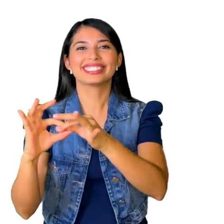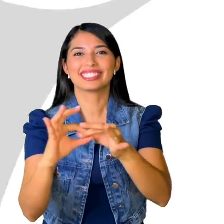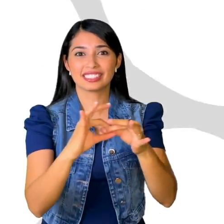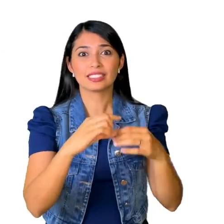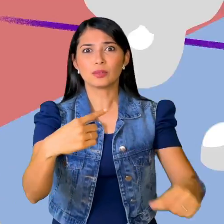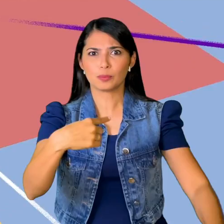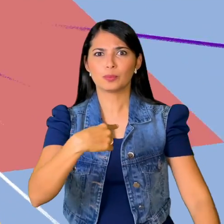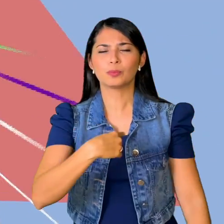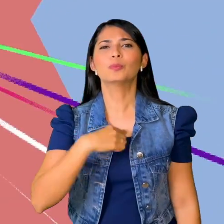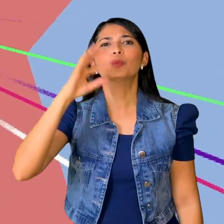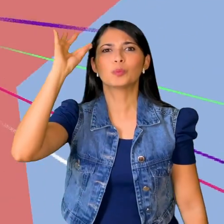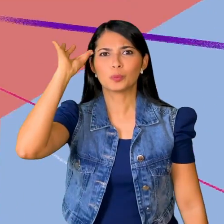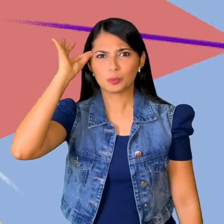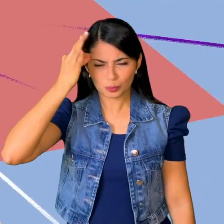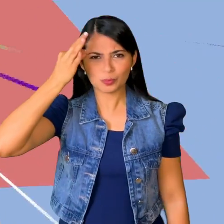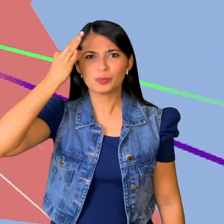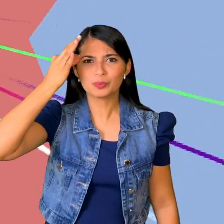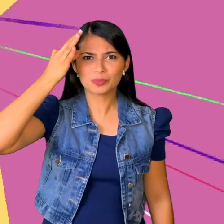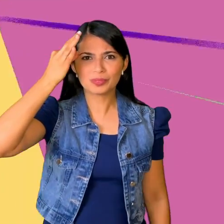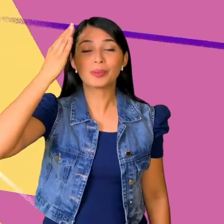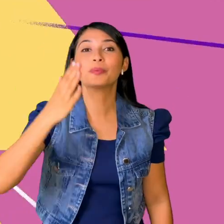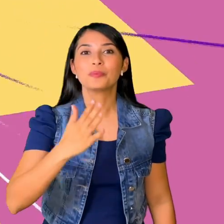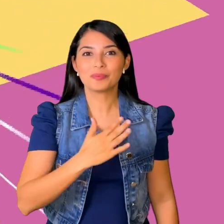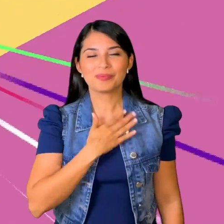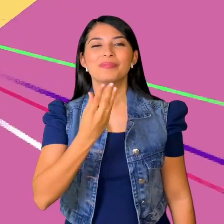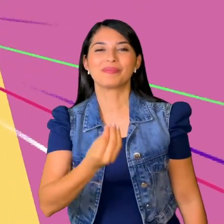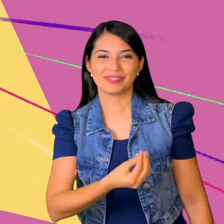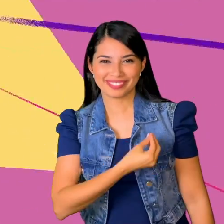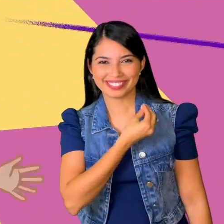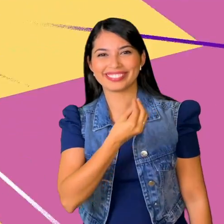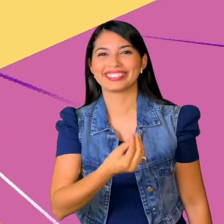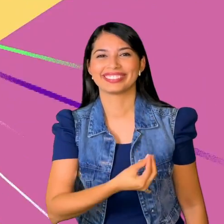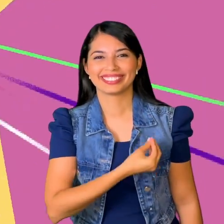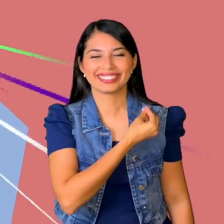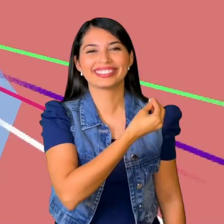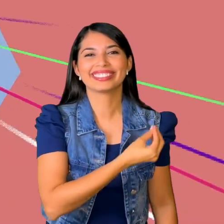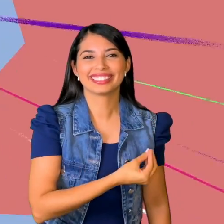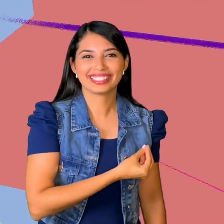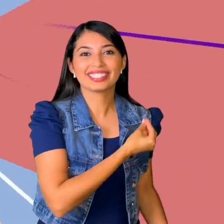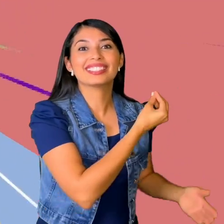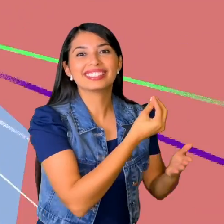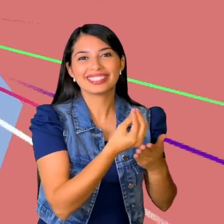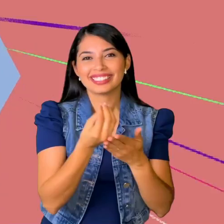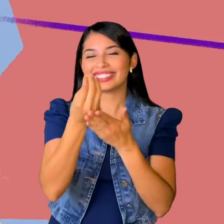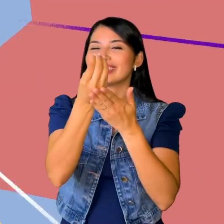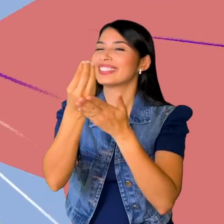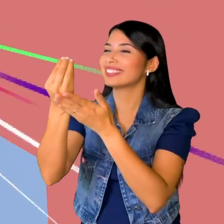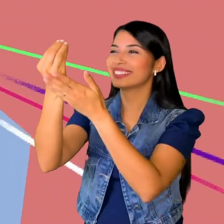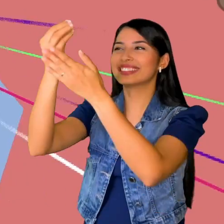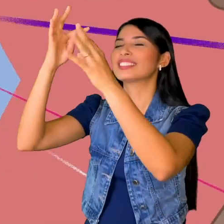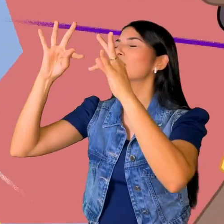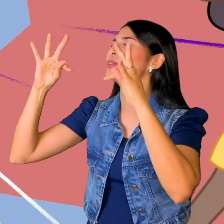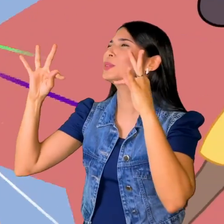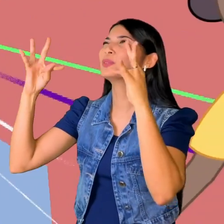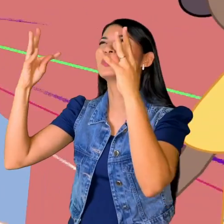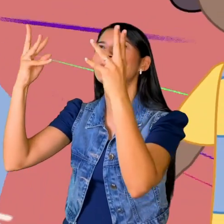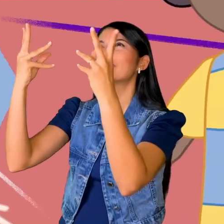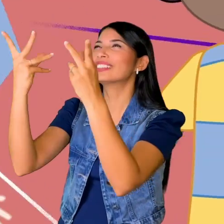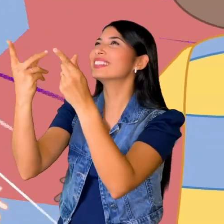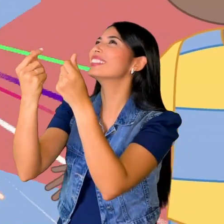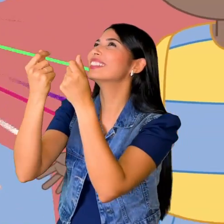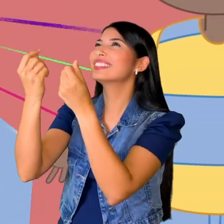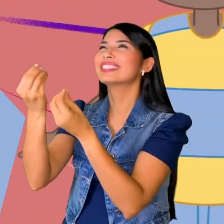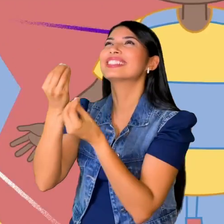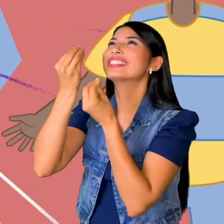Sem testanejar Vou apresentar Toda minha vida